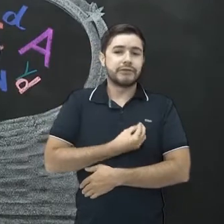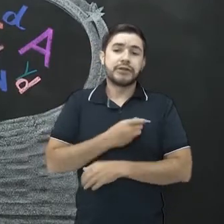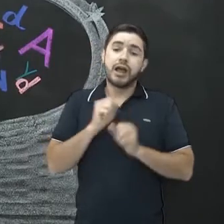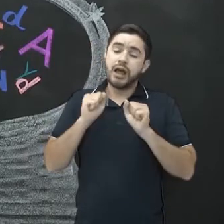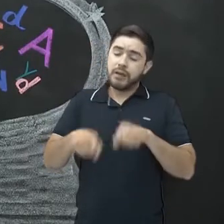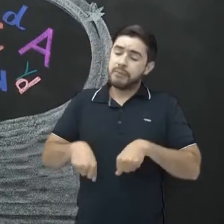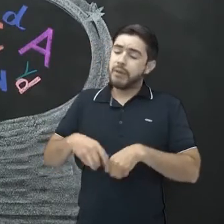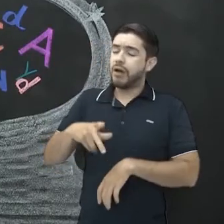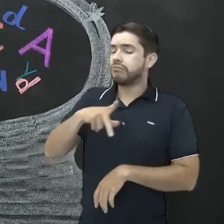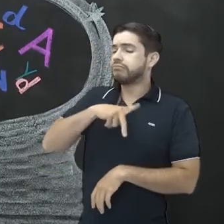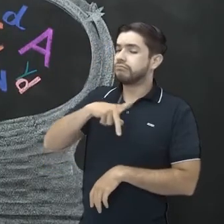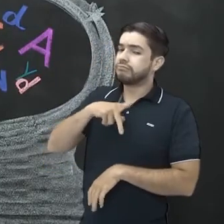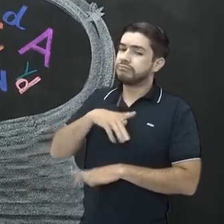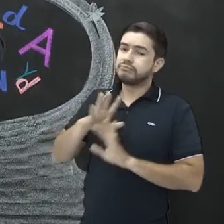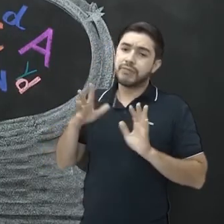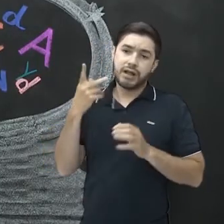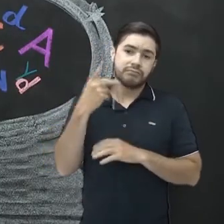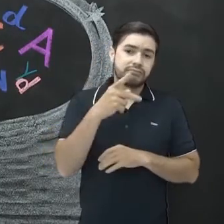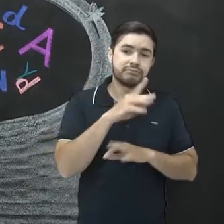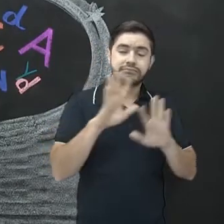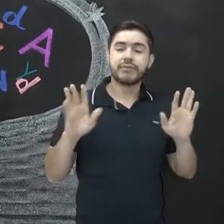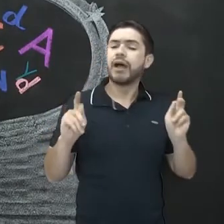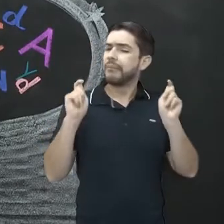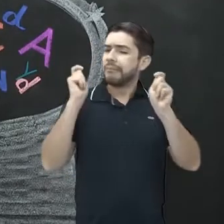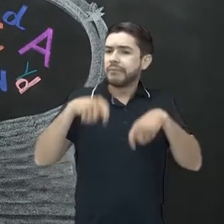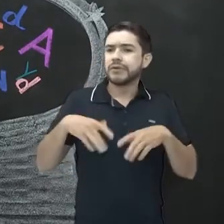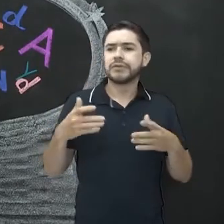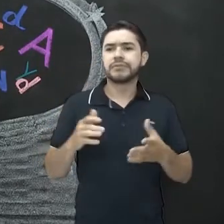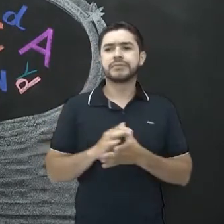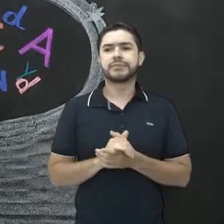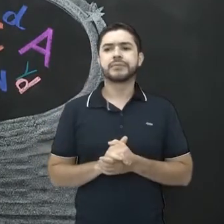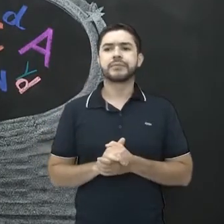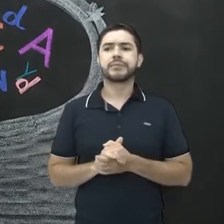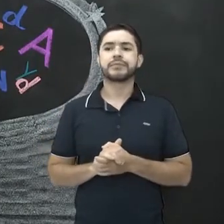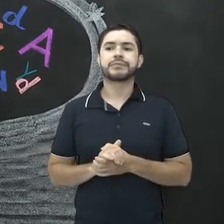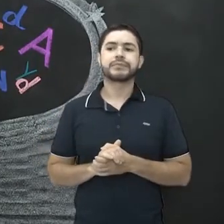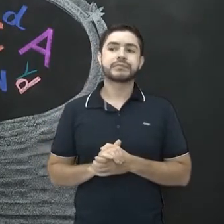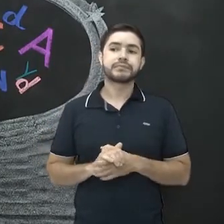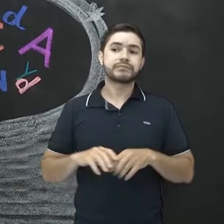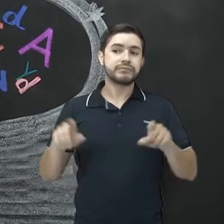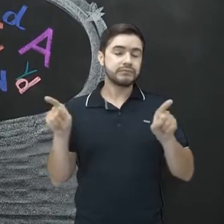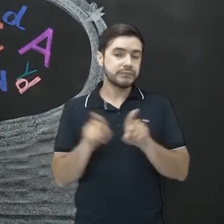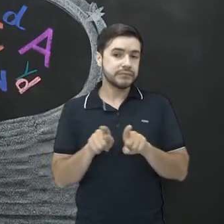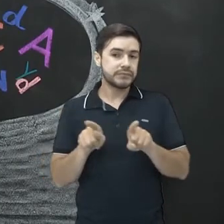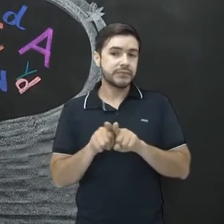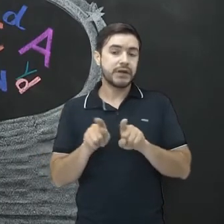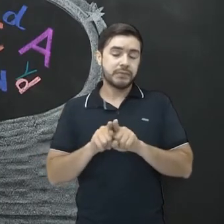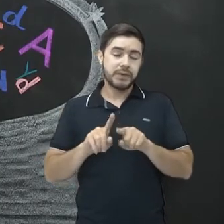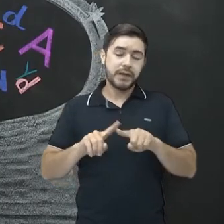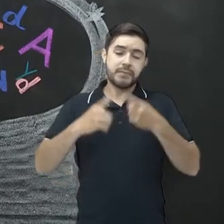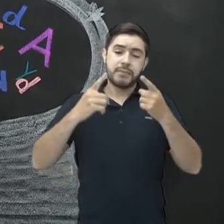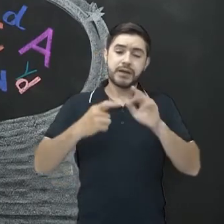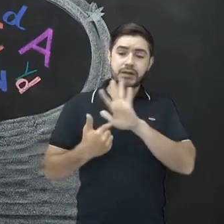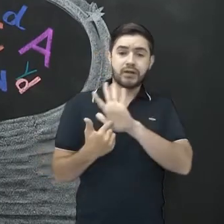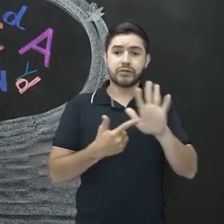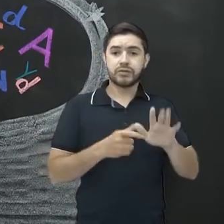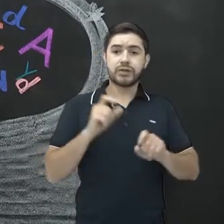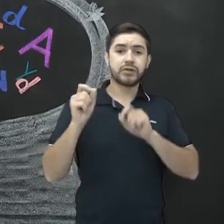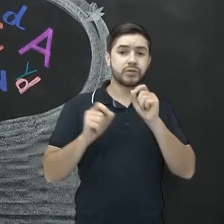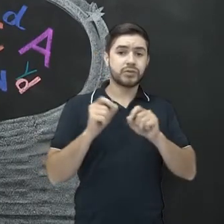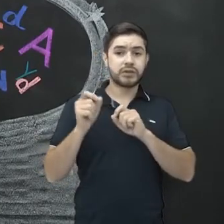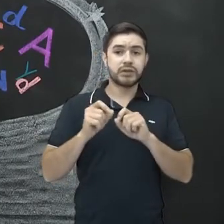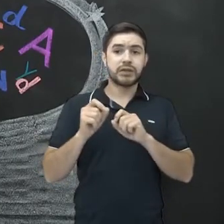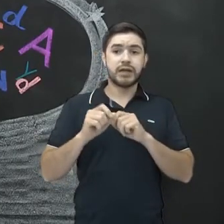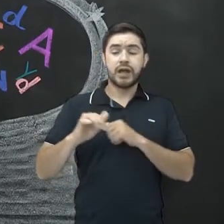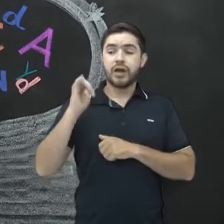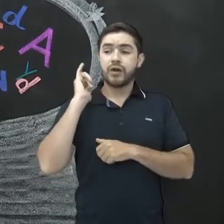pessoal ficcional. Isso pode acontecer também, existem relatos ficcionais. Mas esse caso eu estou falando para você do relato real, porque vai te ajudar muito, por exemplo, quando você